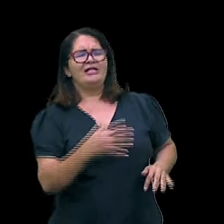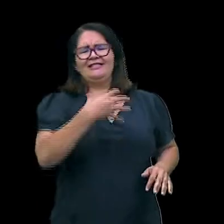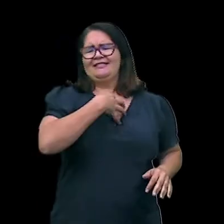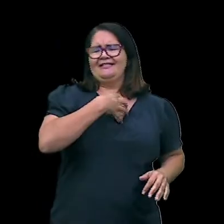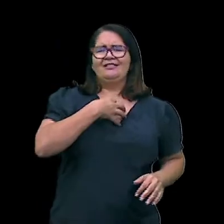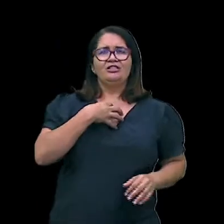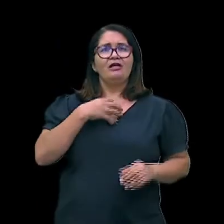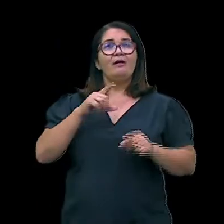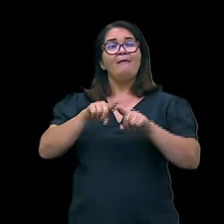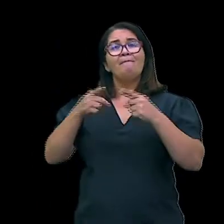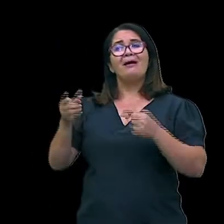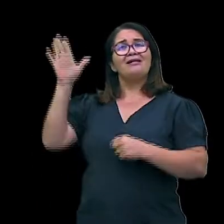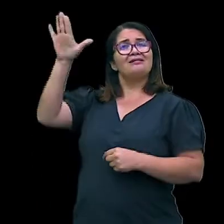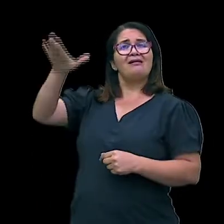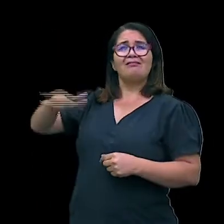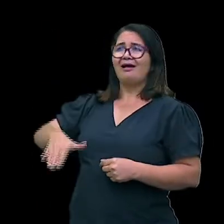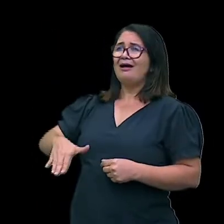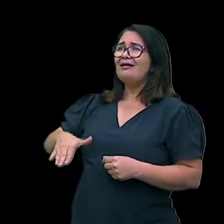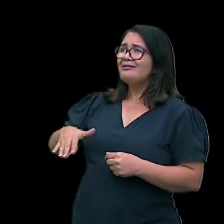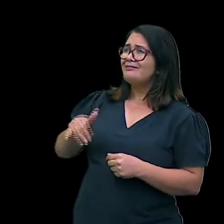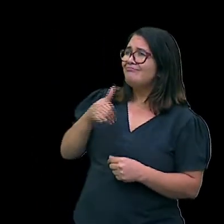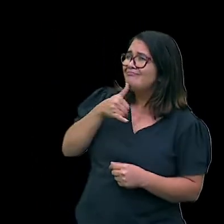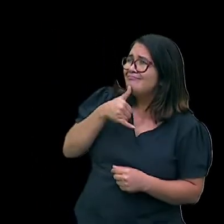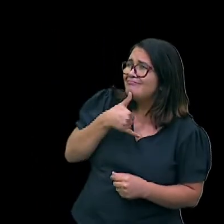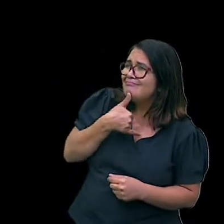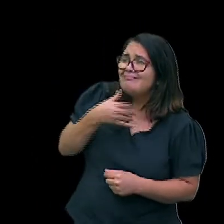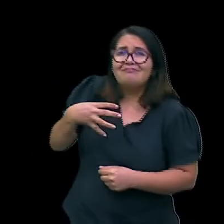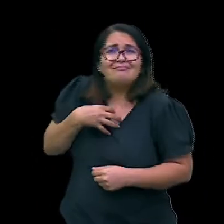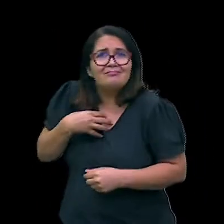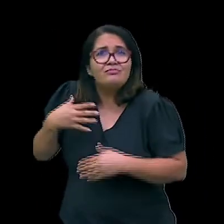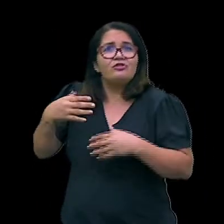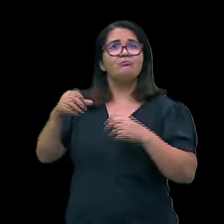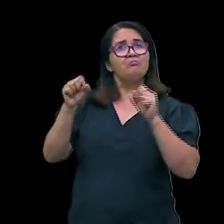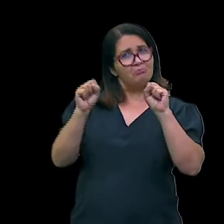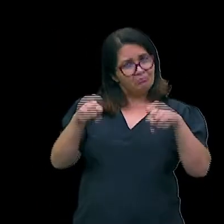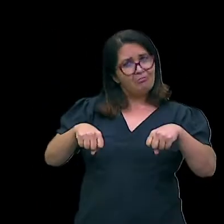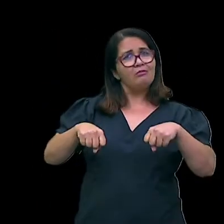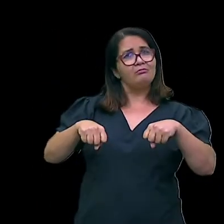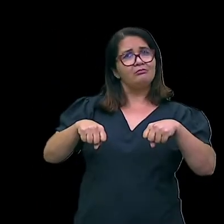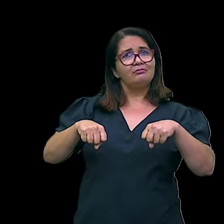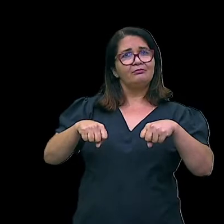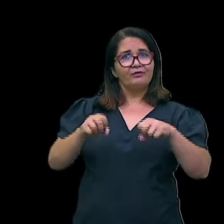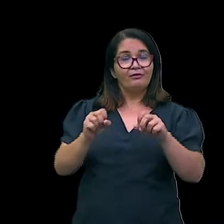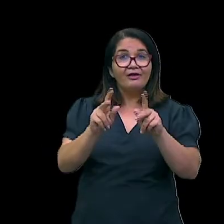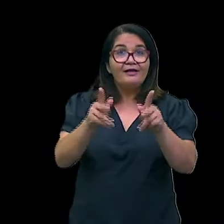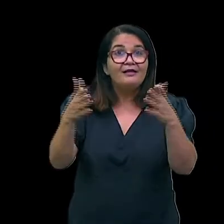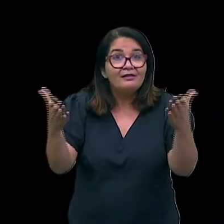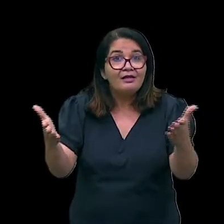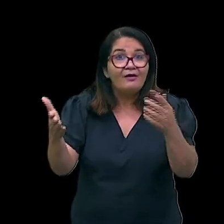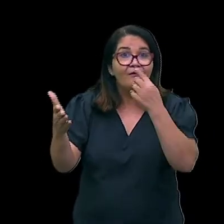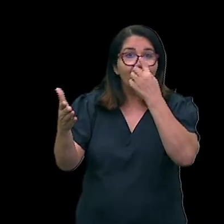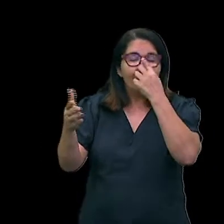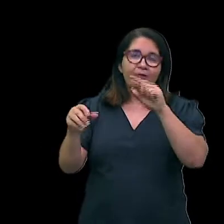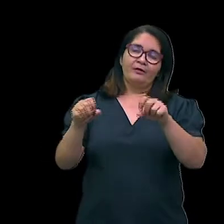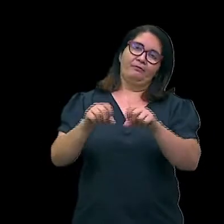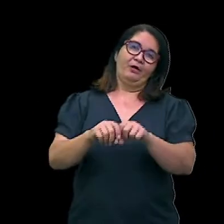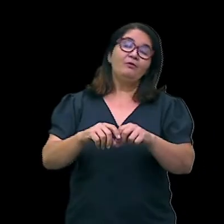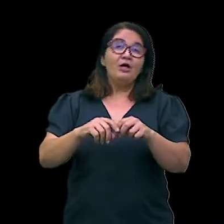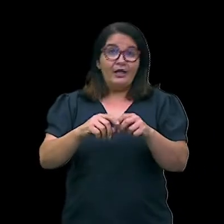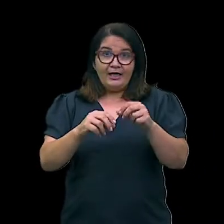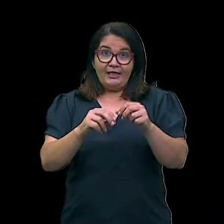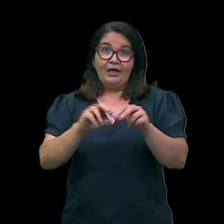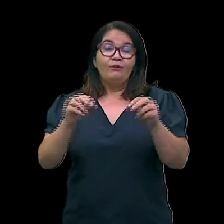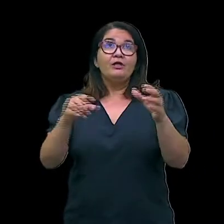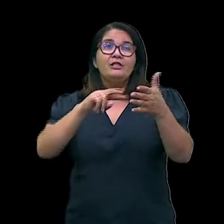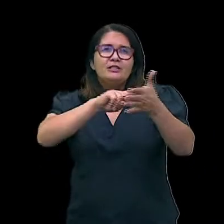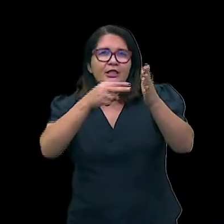o uso desses mesmos antônimos em outro enunciado pode gerar um paradoxo.